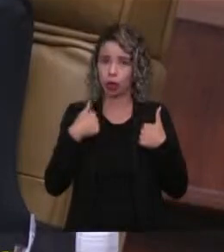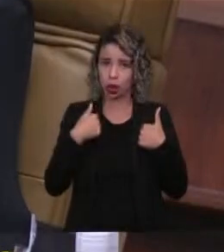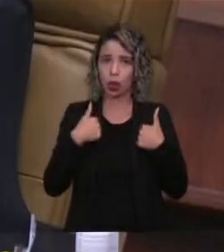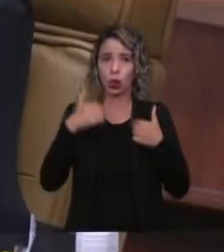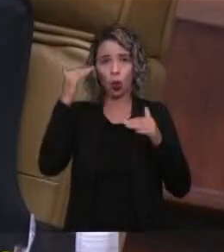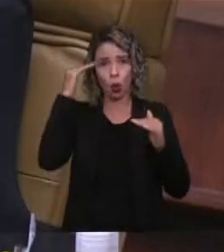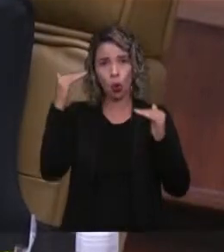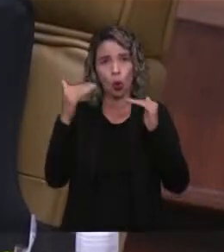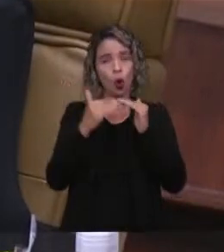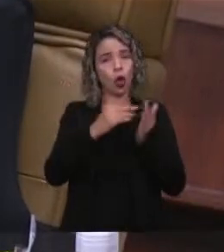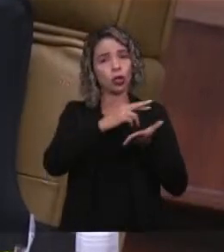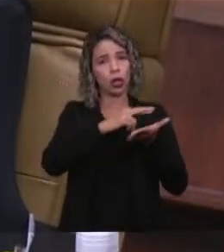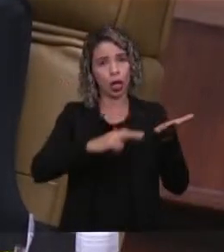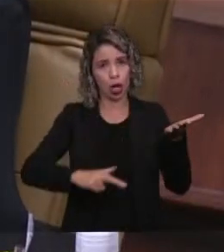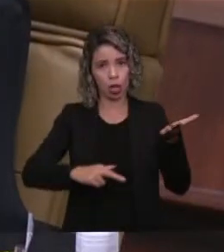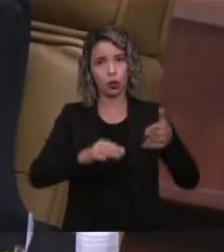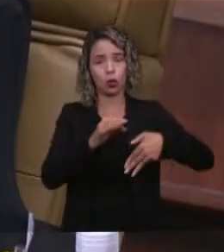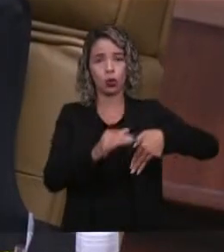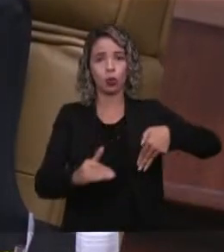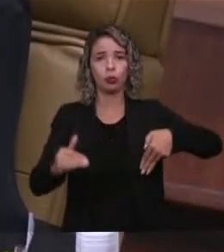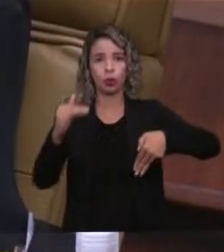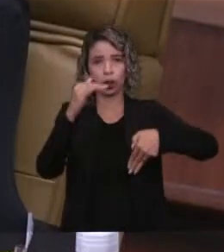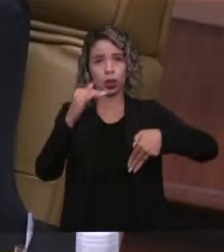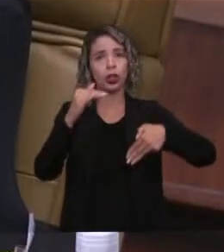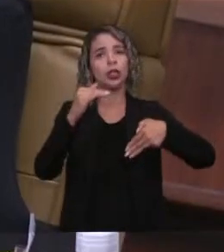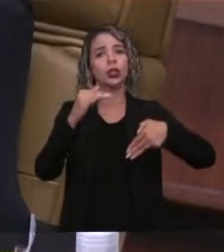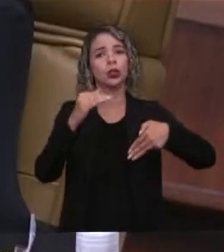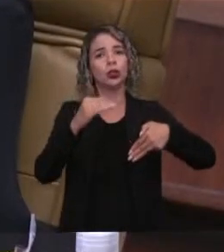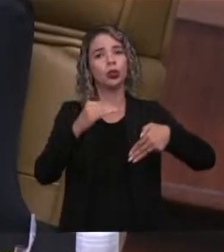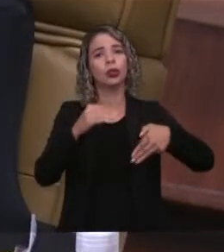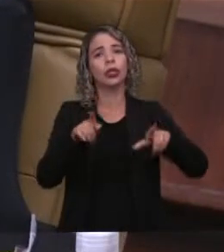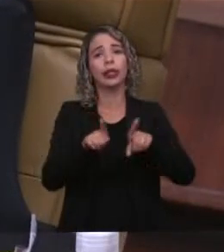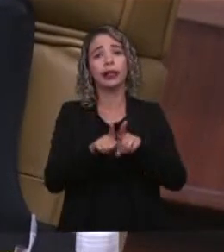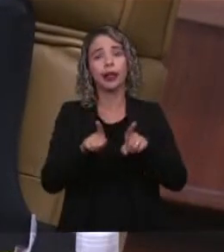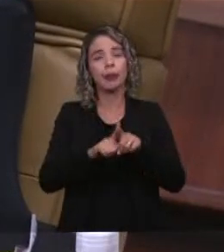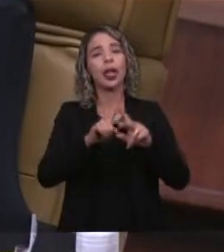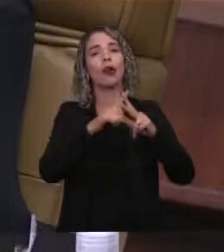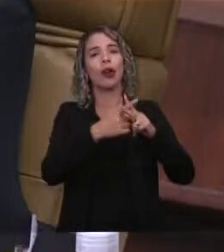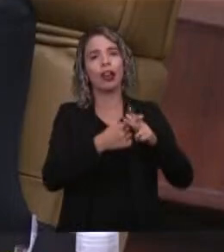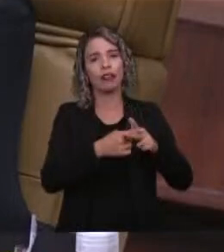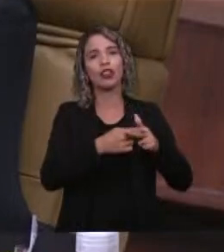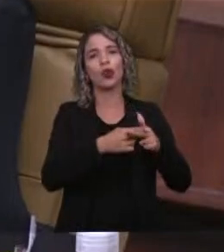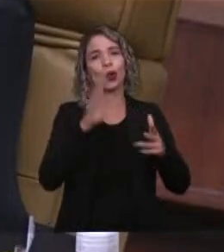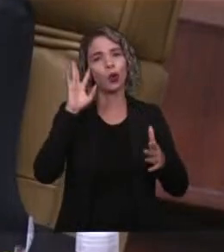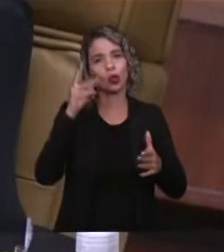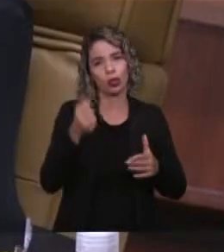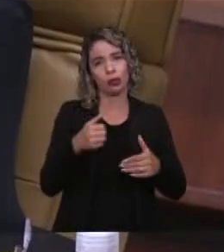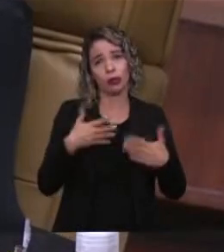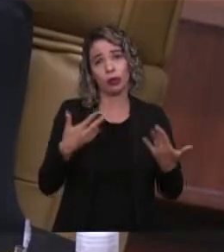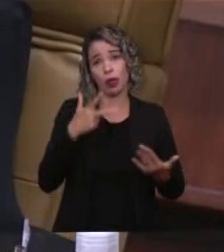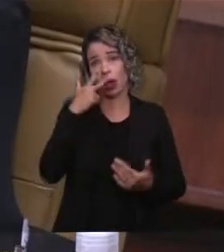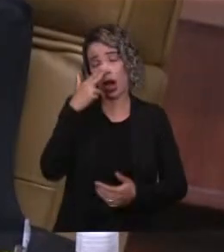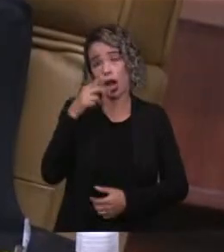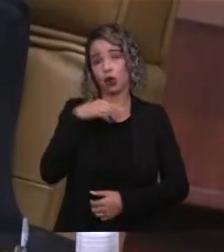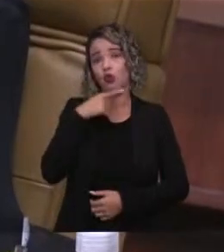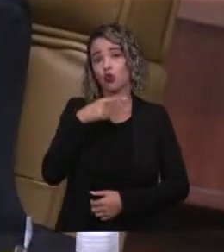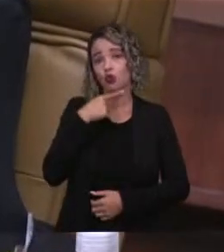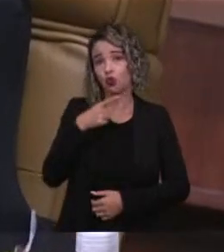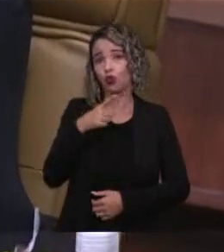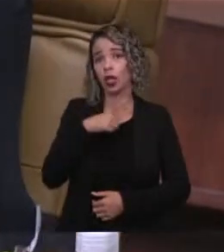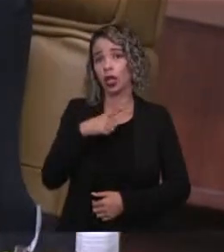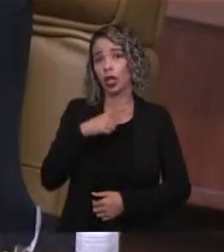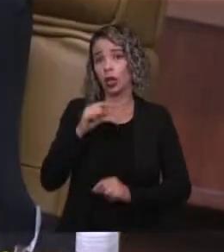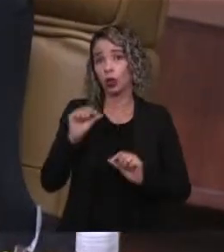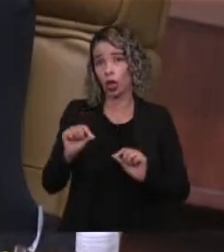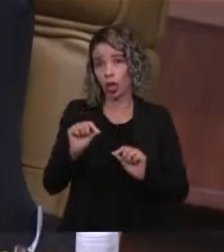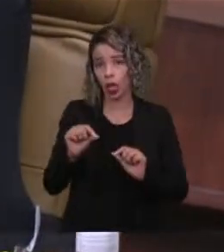eminente ministro relator e ministro revisor. Entendo que há dúvida razoável aqui que favorece